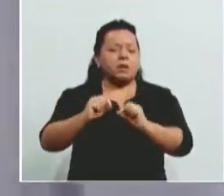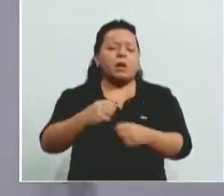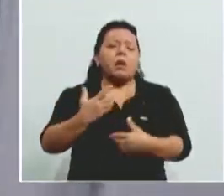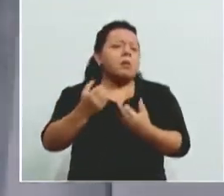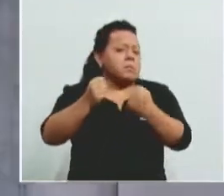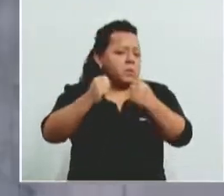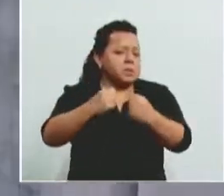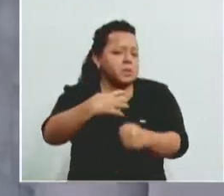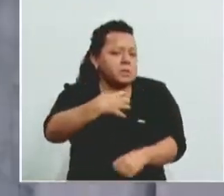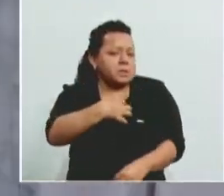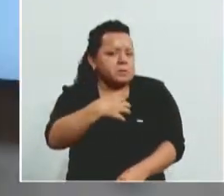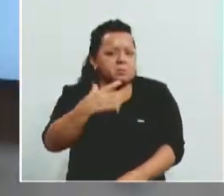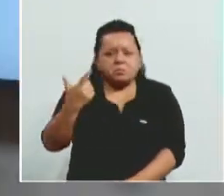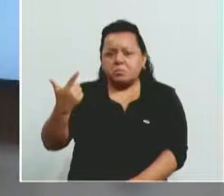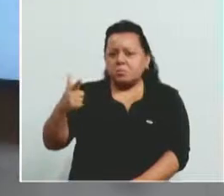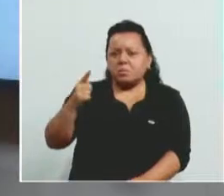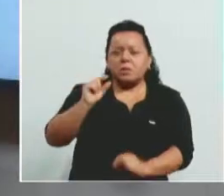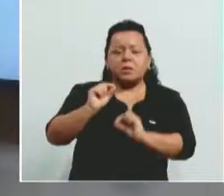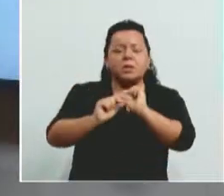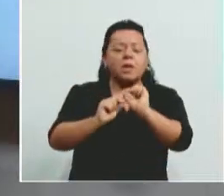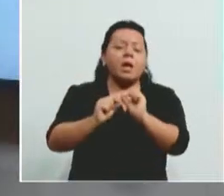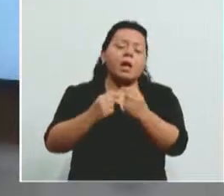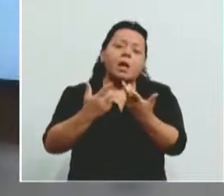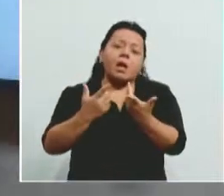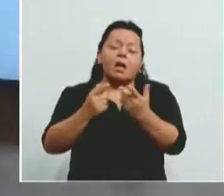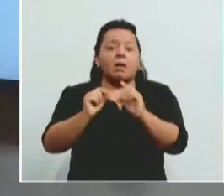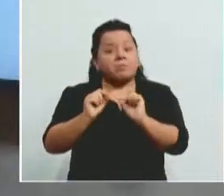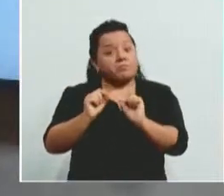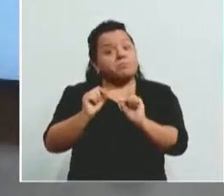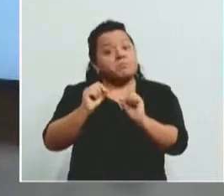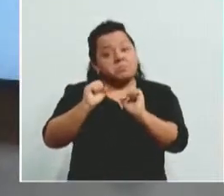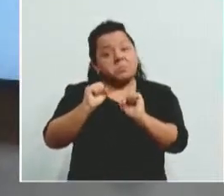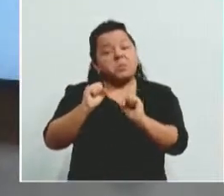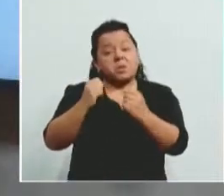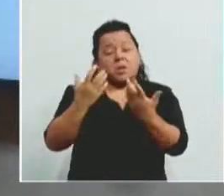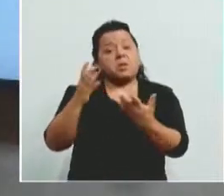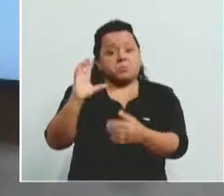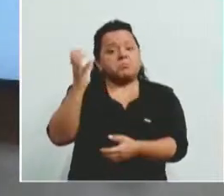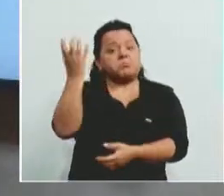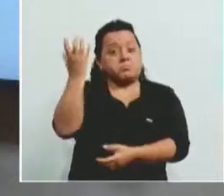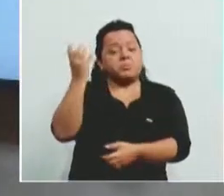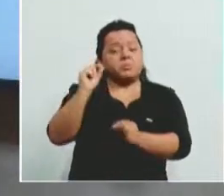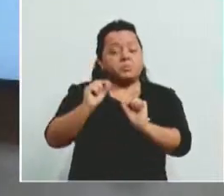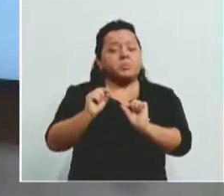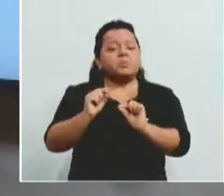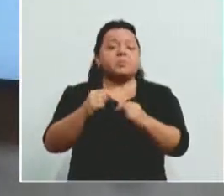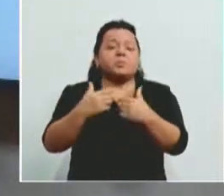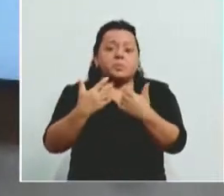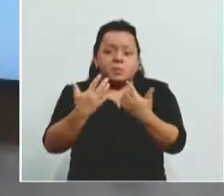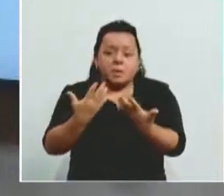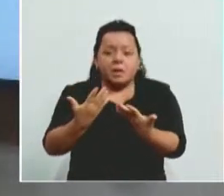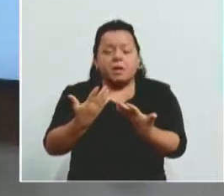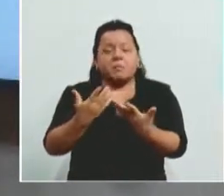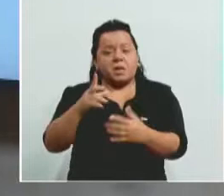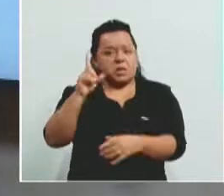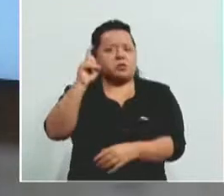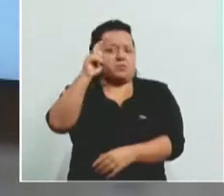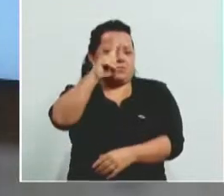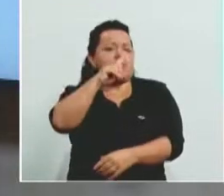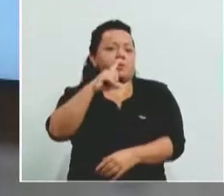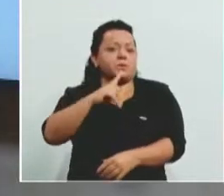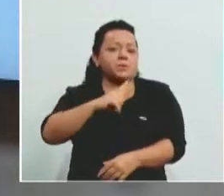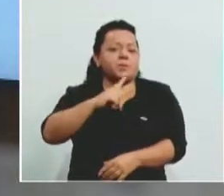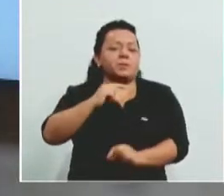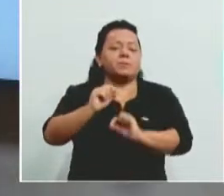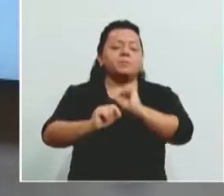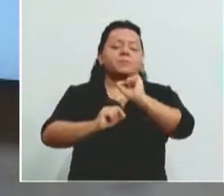a endometriose? É muito raro, mas pode ser assim, oligossintomática. Por quê? Porque ela é